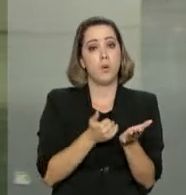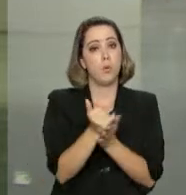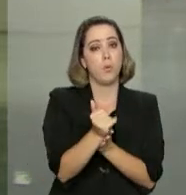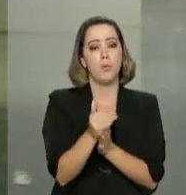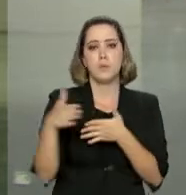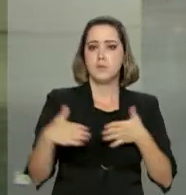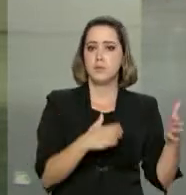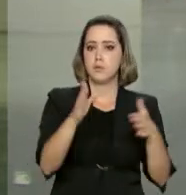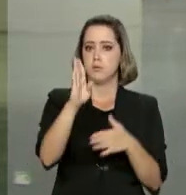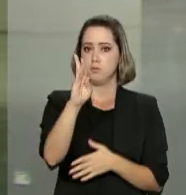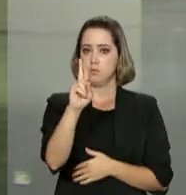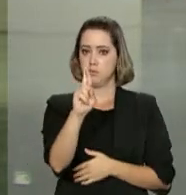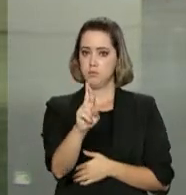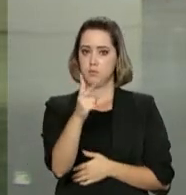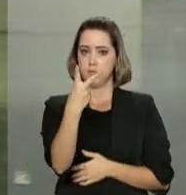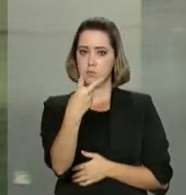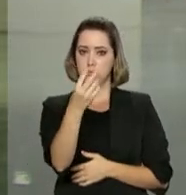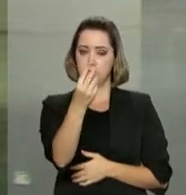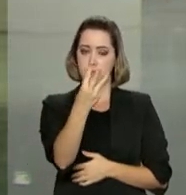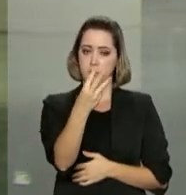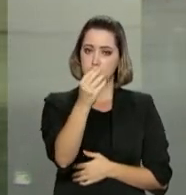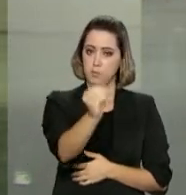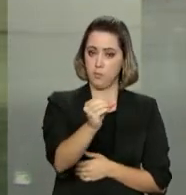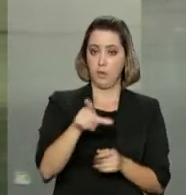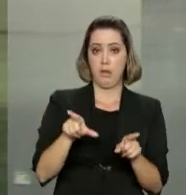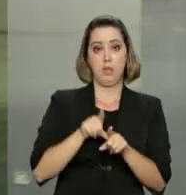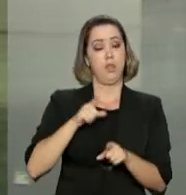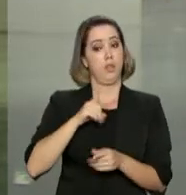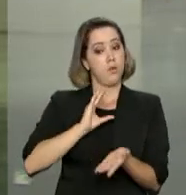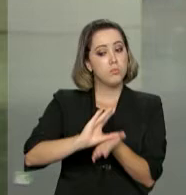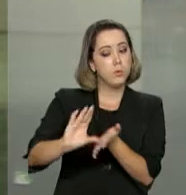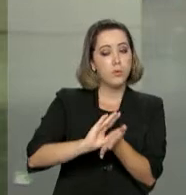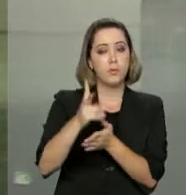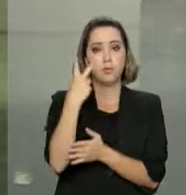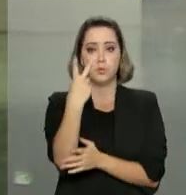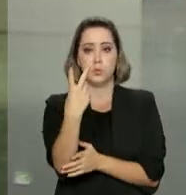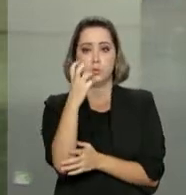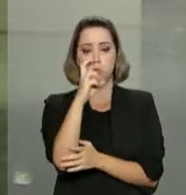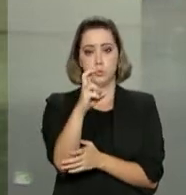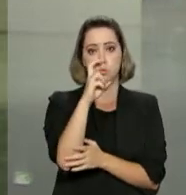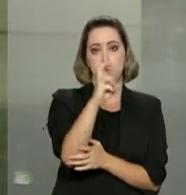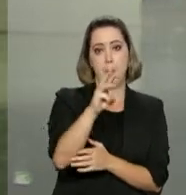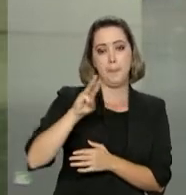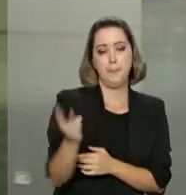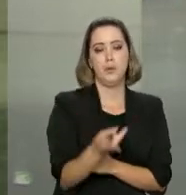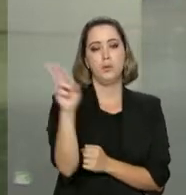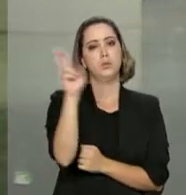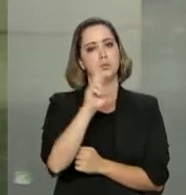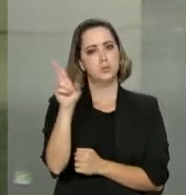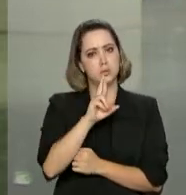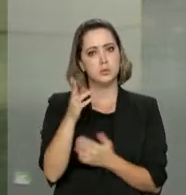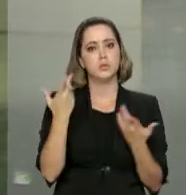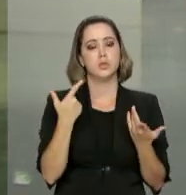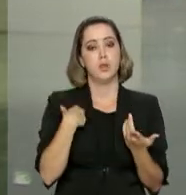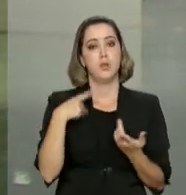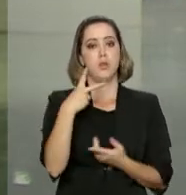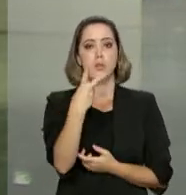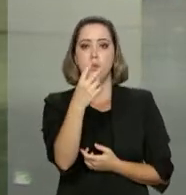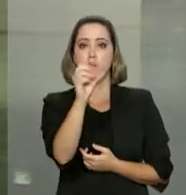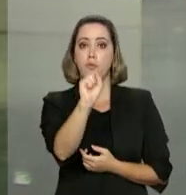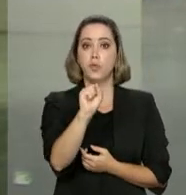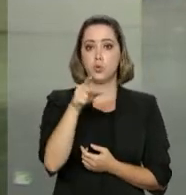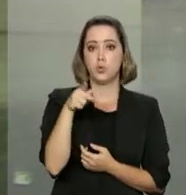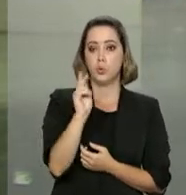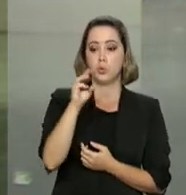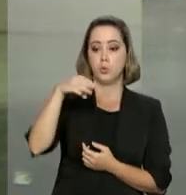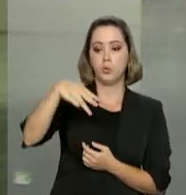O investimento será de 255 milhões de reais. A duplicação do trecho de 28